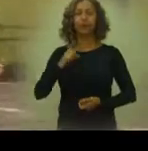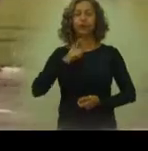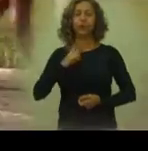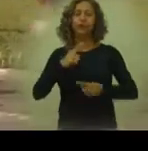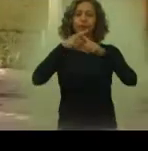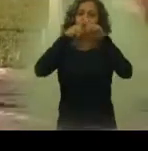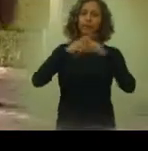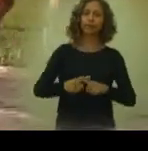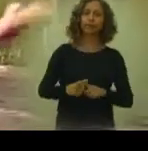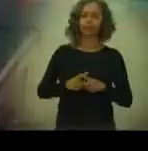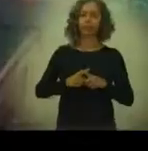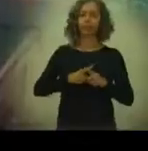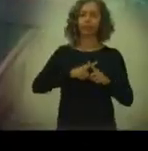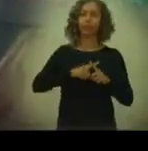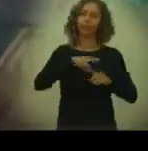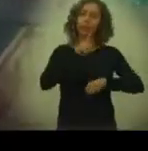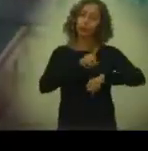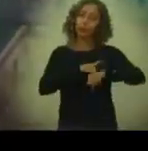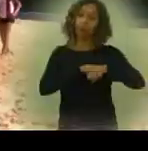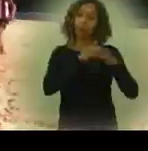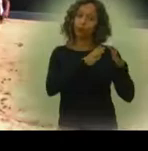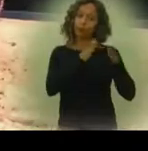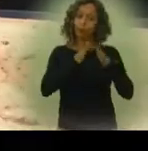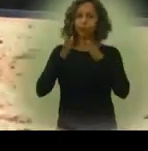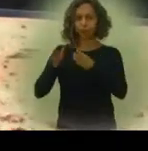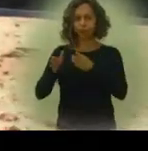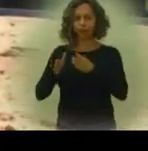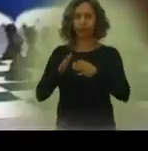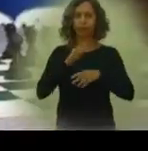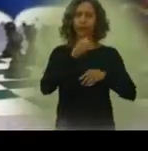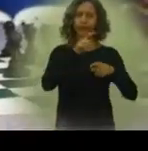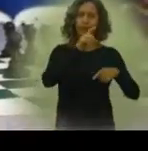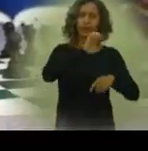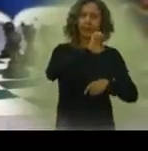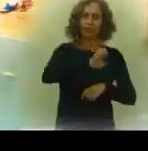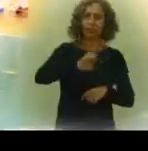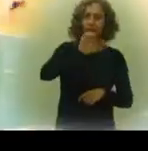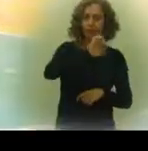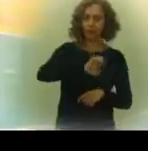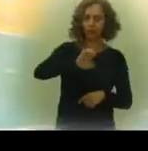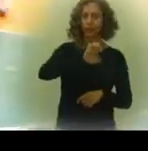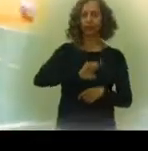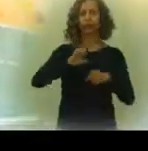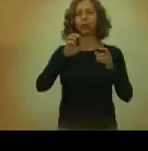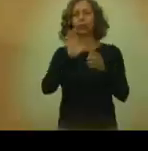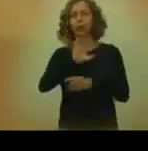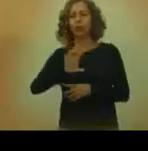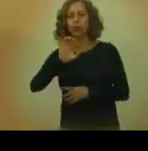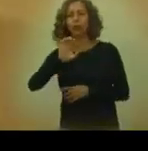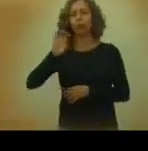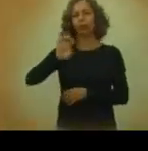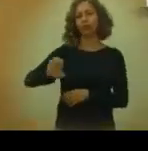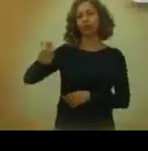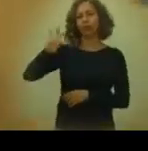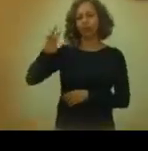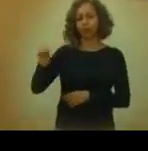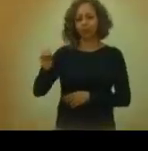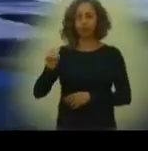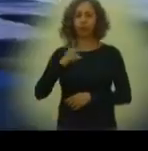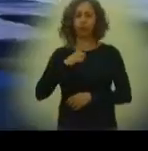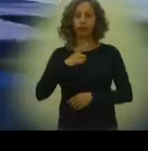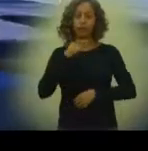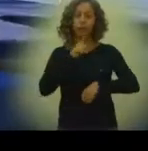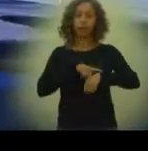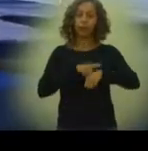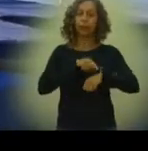A competição ocorre em etapas municipal, regional e estadual. A